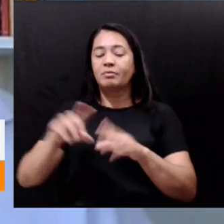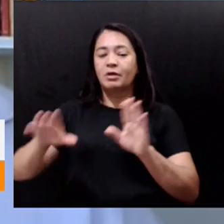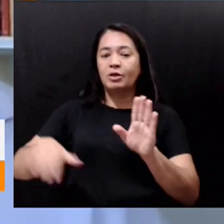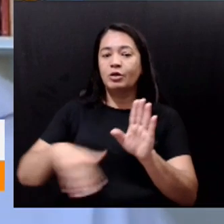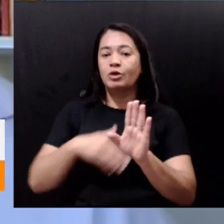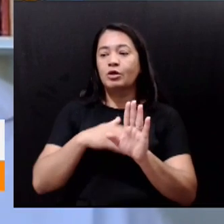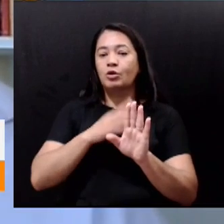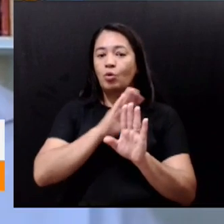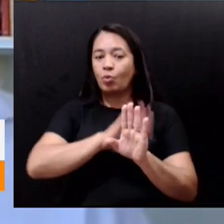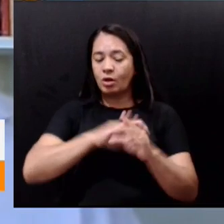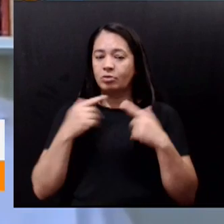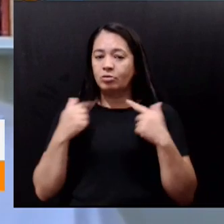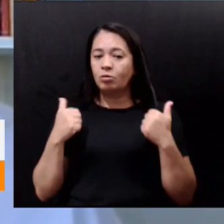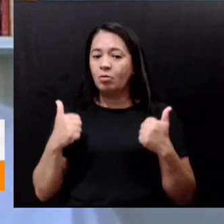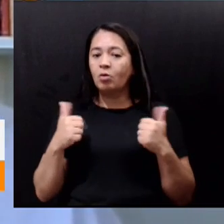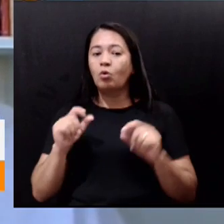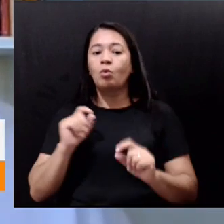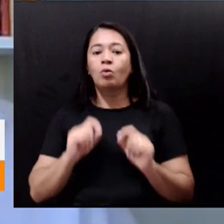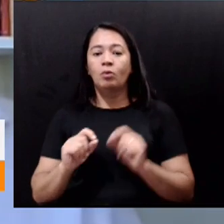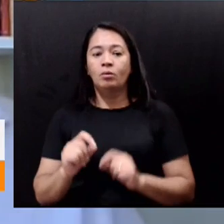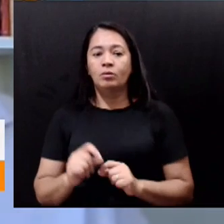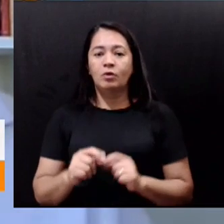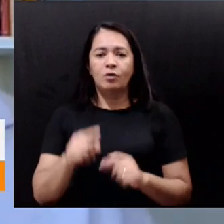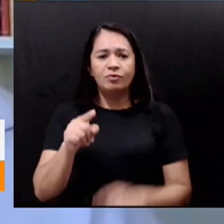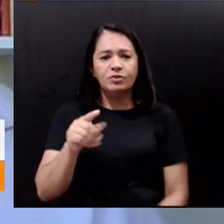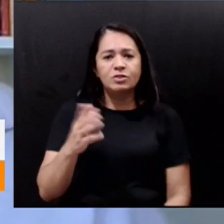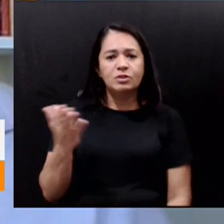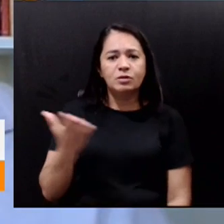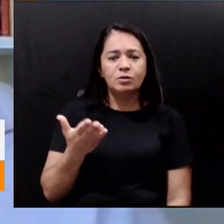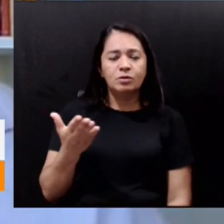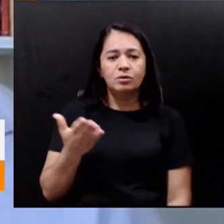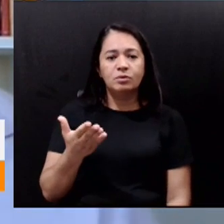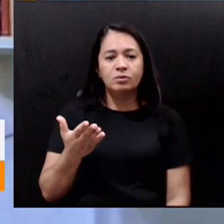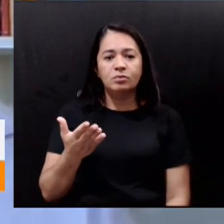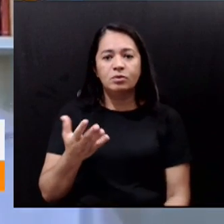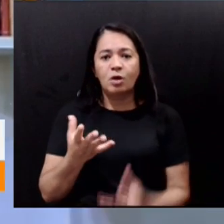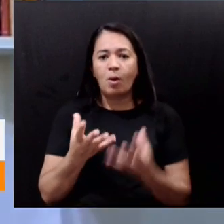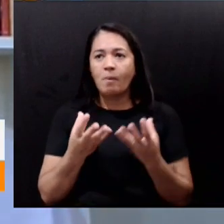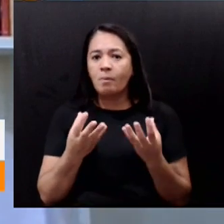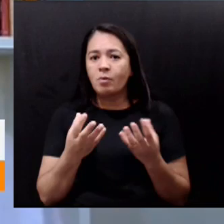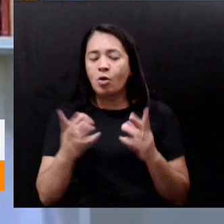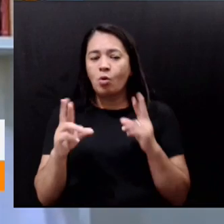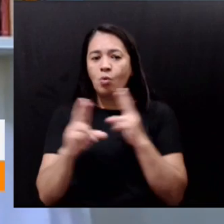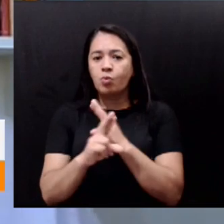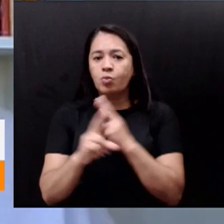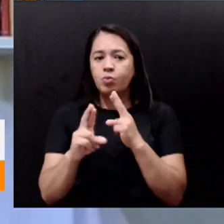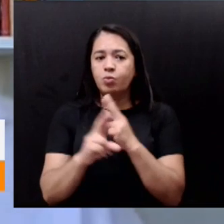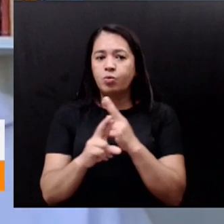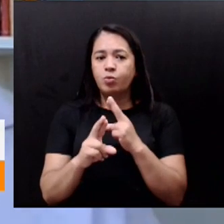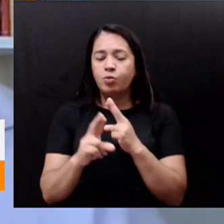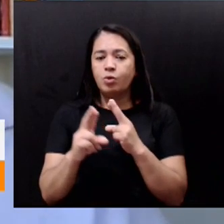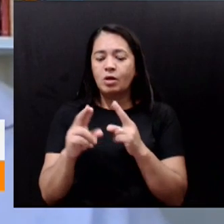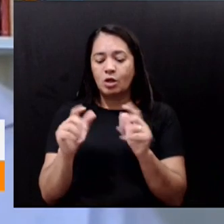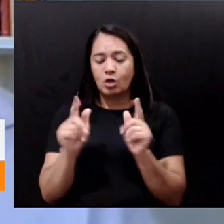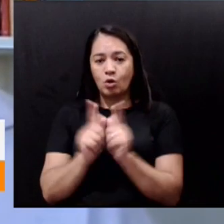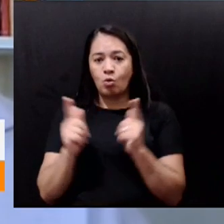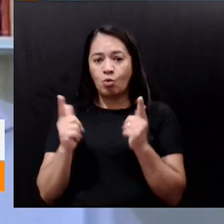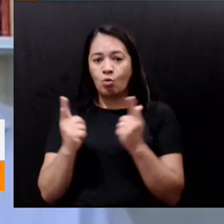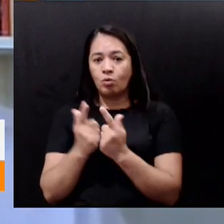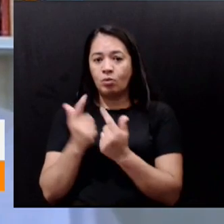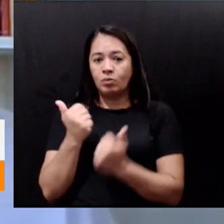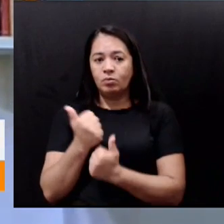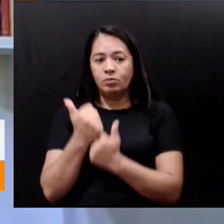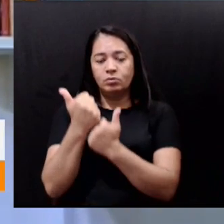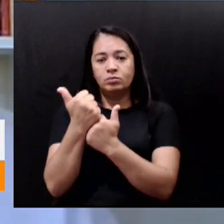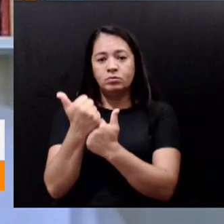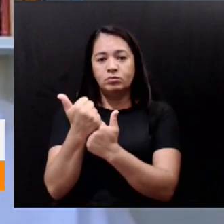aqui. Você tem hoje em dia muitas relações, as redes de apoio, né, de